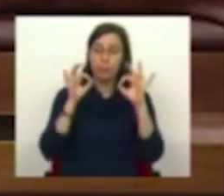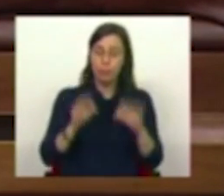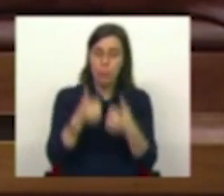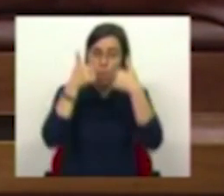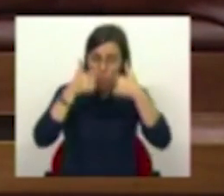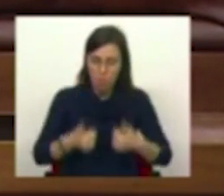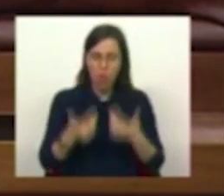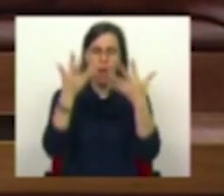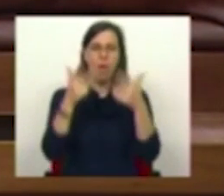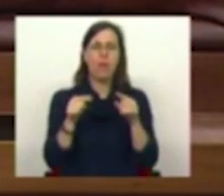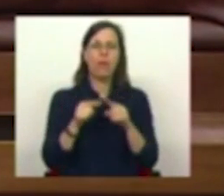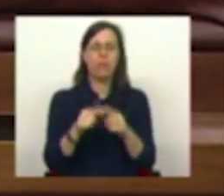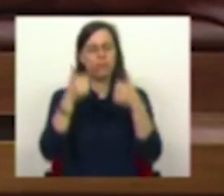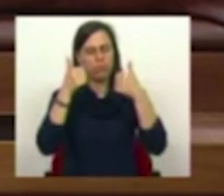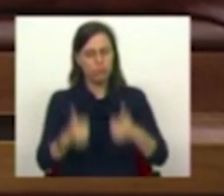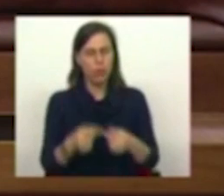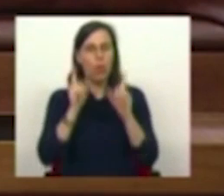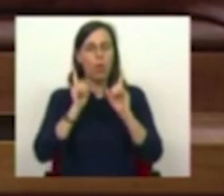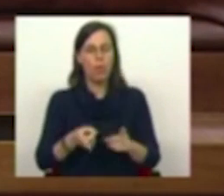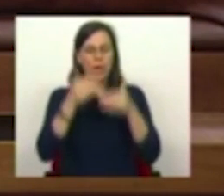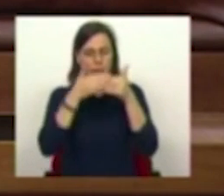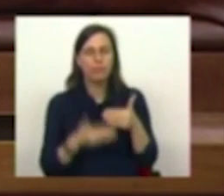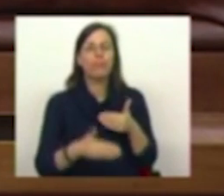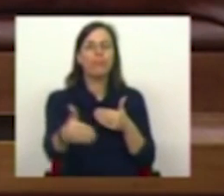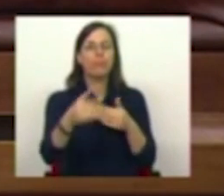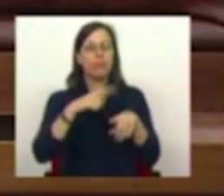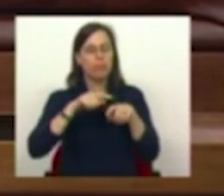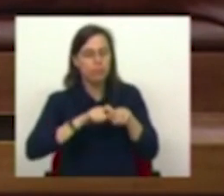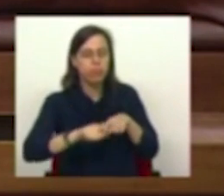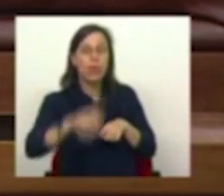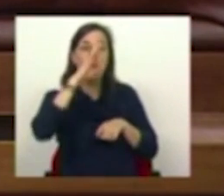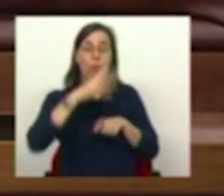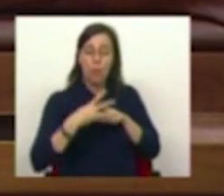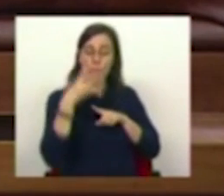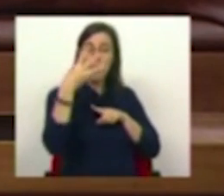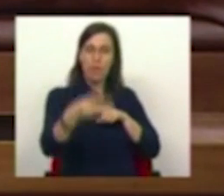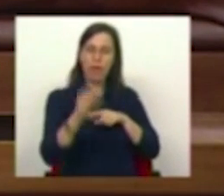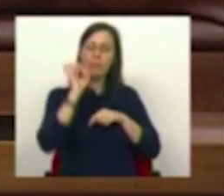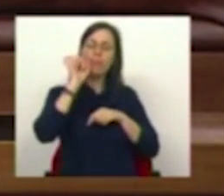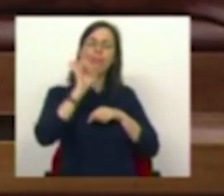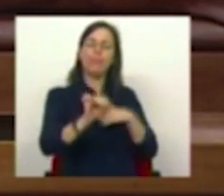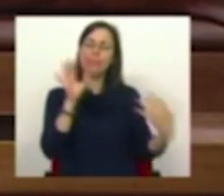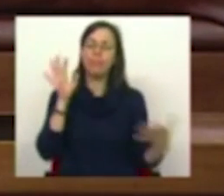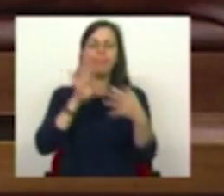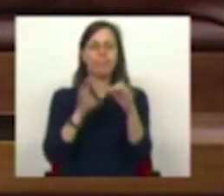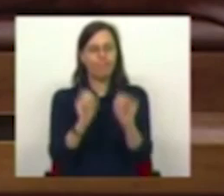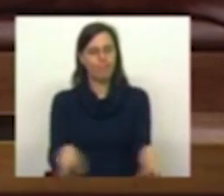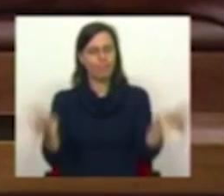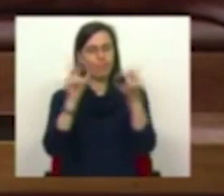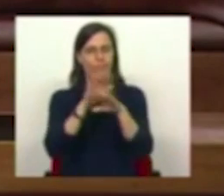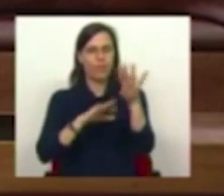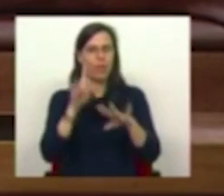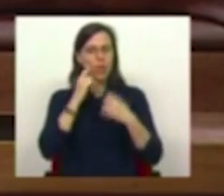bom orçamento, porque é um bom ponto de partida para uma legislatura que vai caracterizar-se por novos